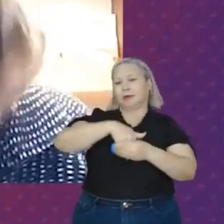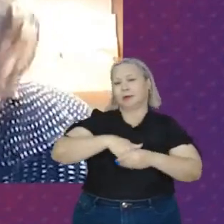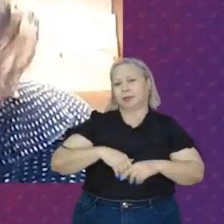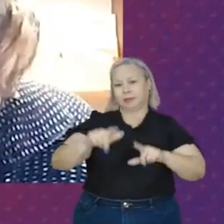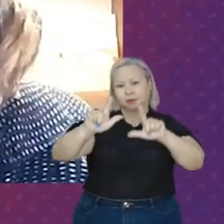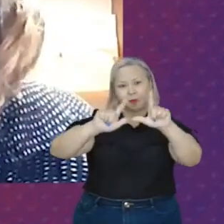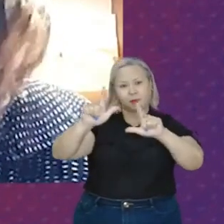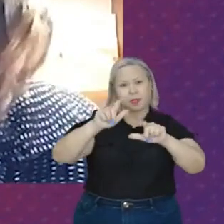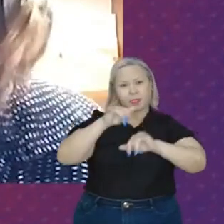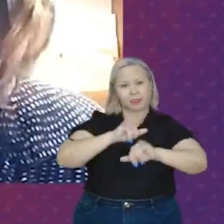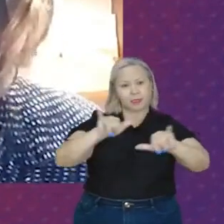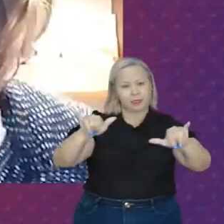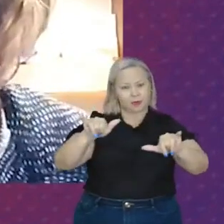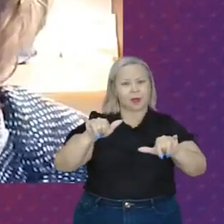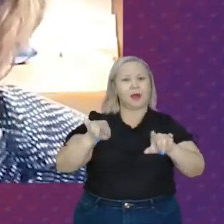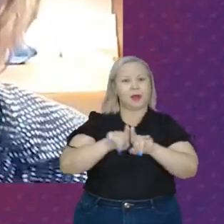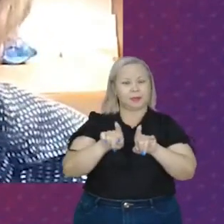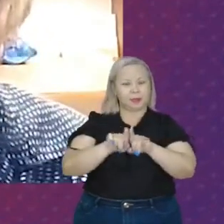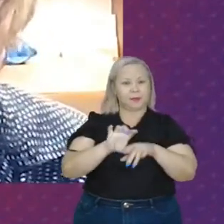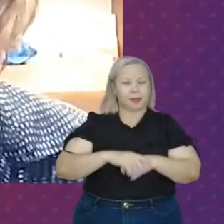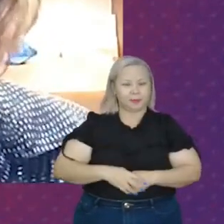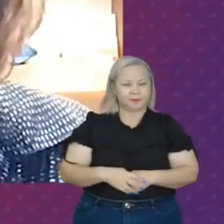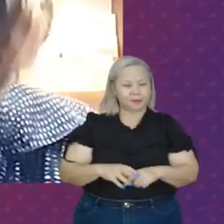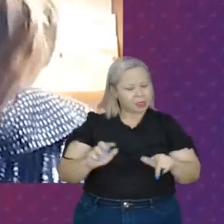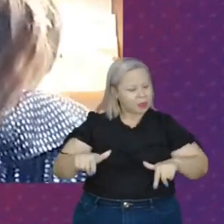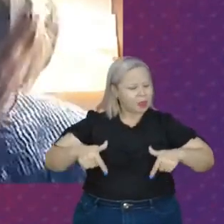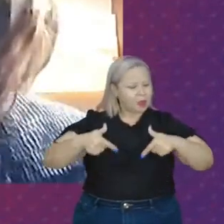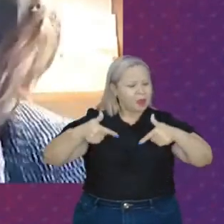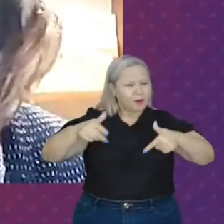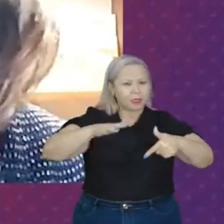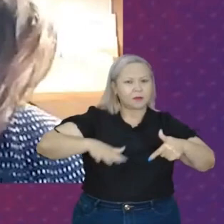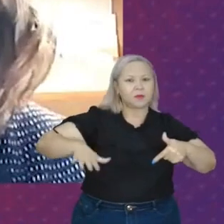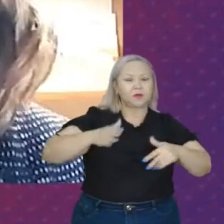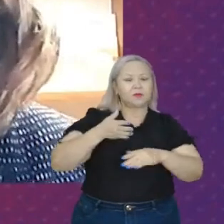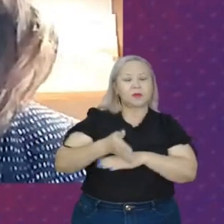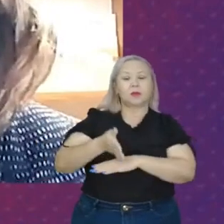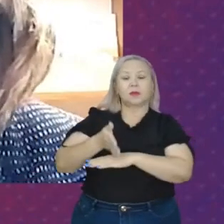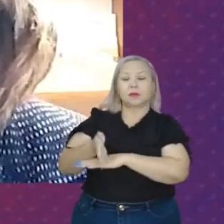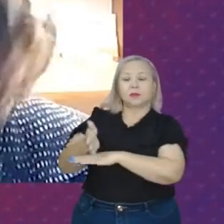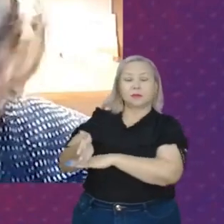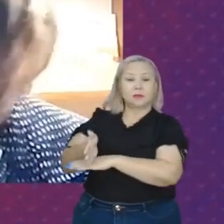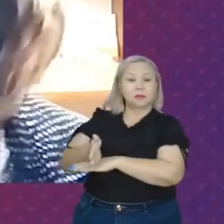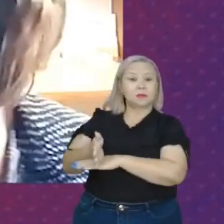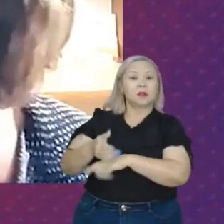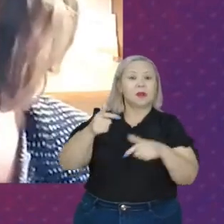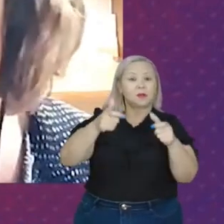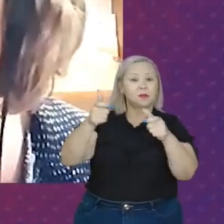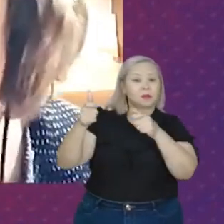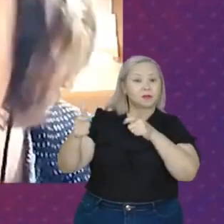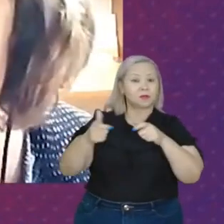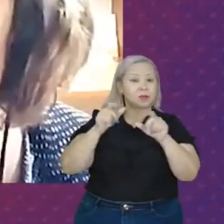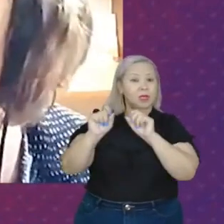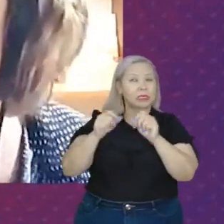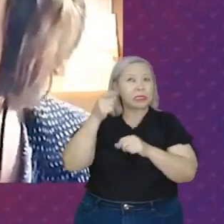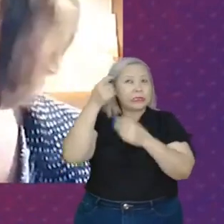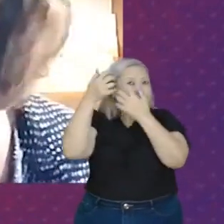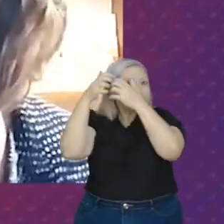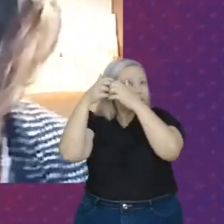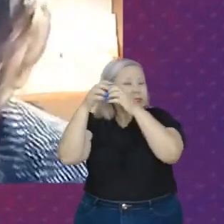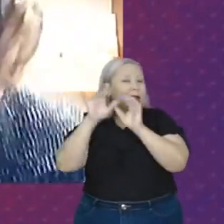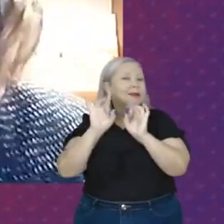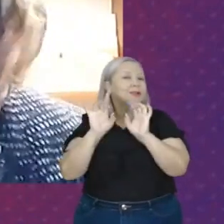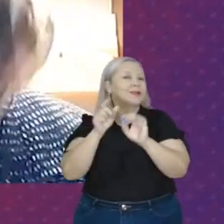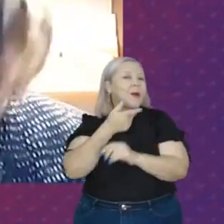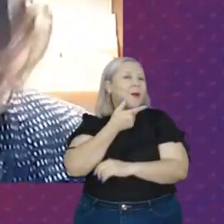Então, enfim, mas aí quando a gente enfrenta tudo isso e adentra os espaços que eles pensavam que tinham que